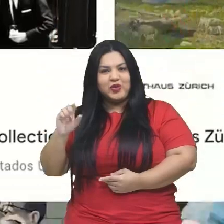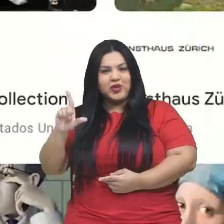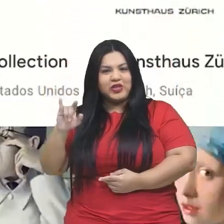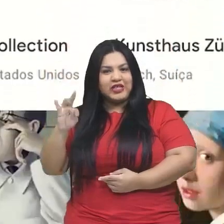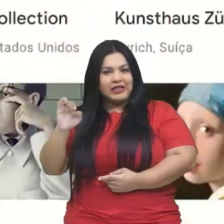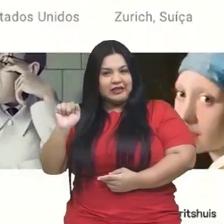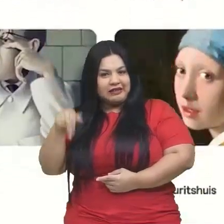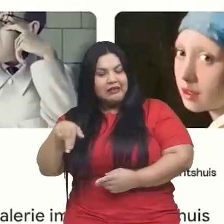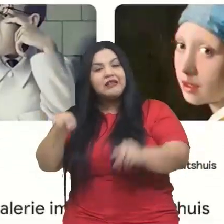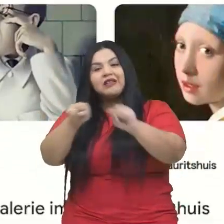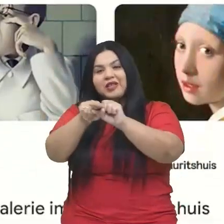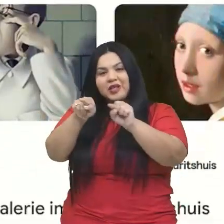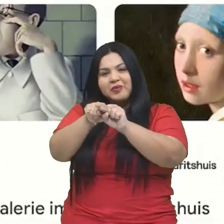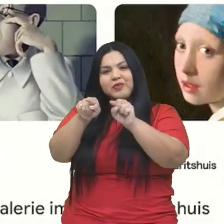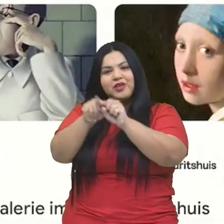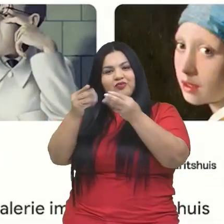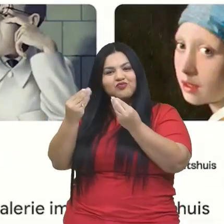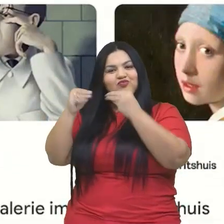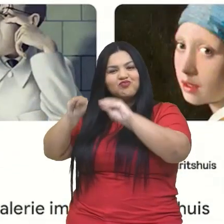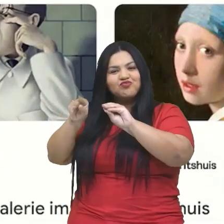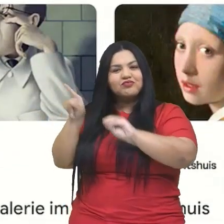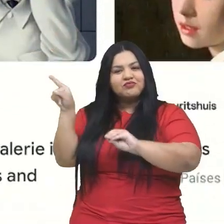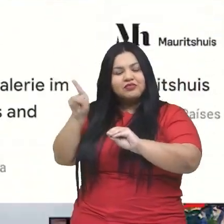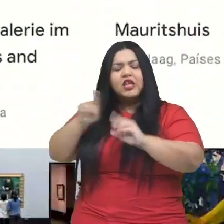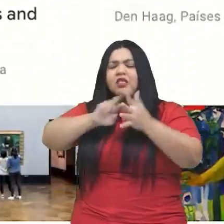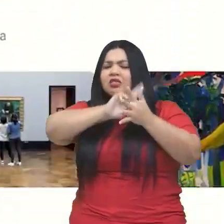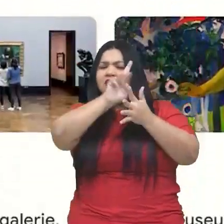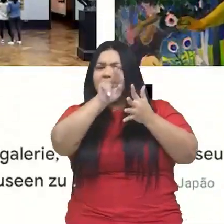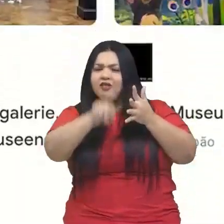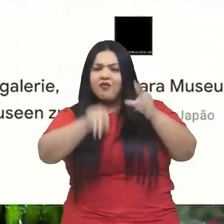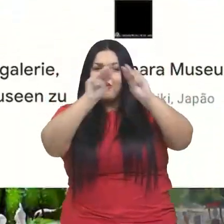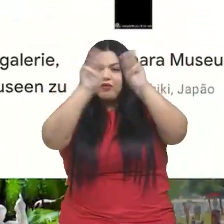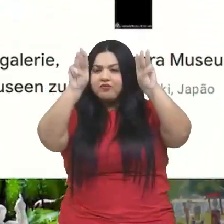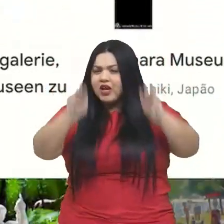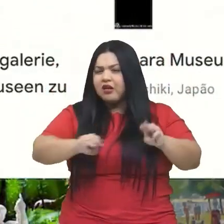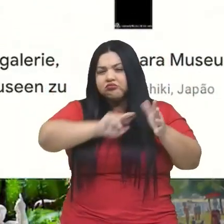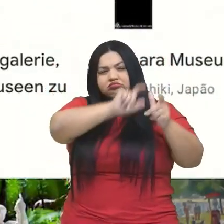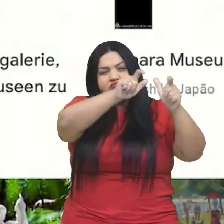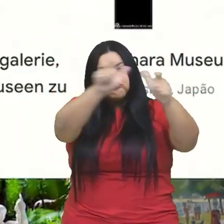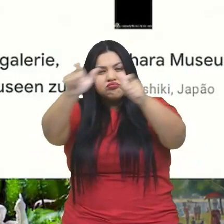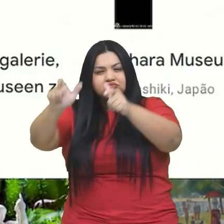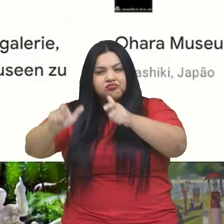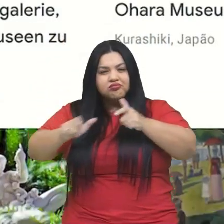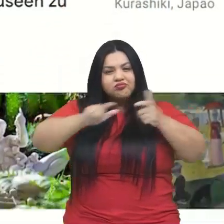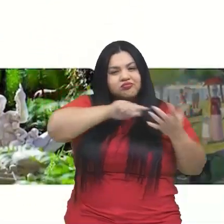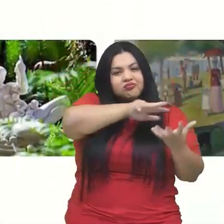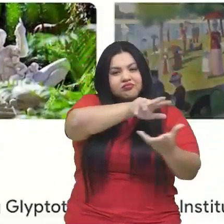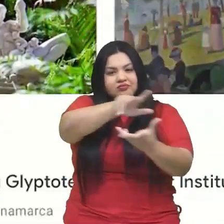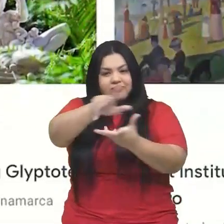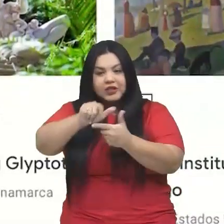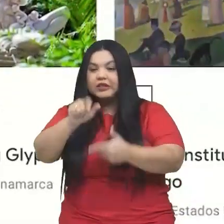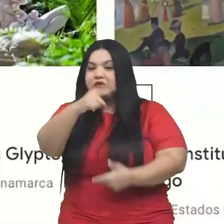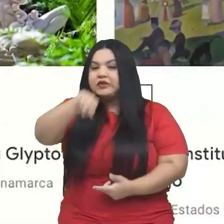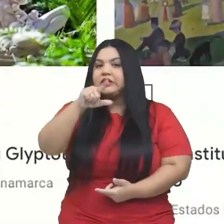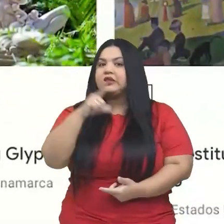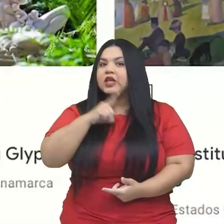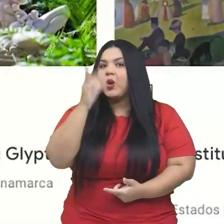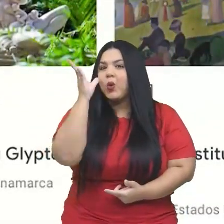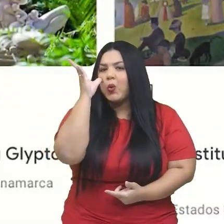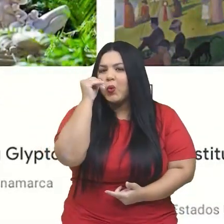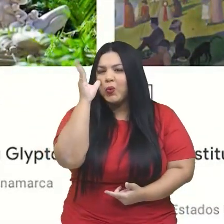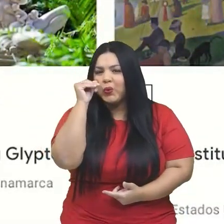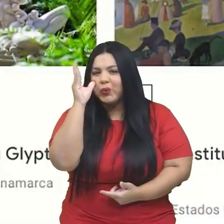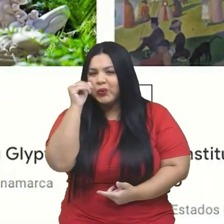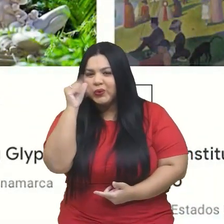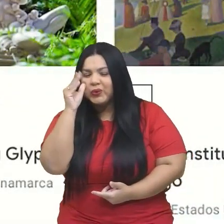também. A gente tem vários museus de diversos lugares do mundo, então se você tem curiosidade de saber de